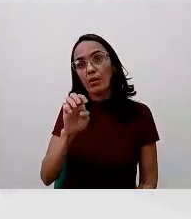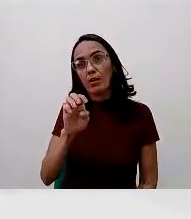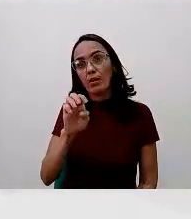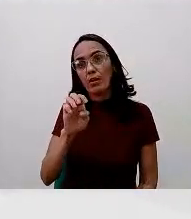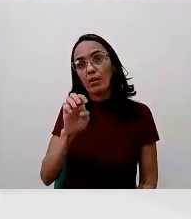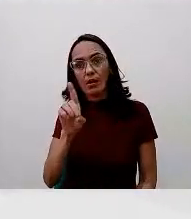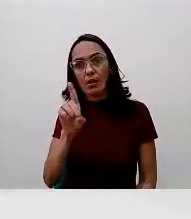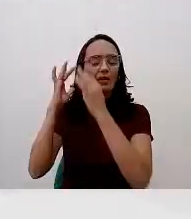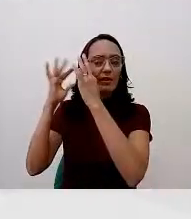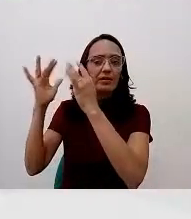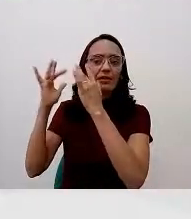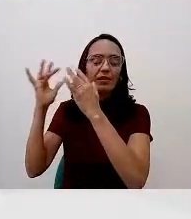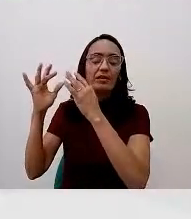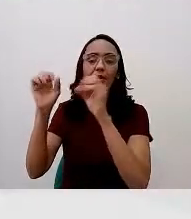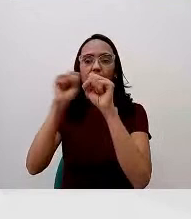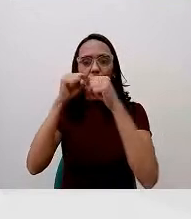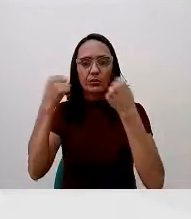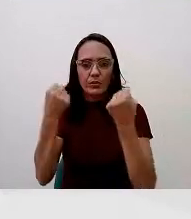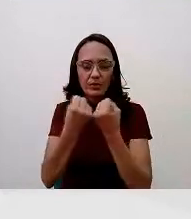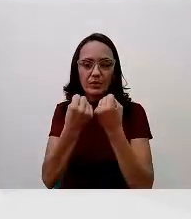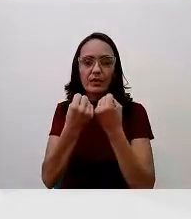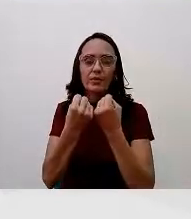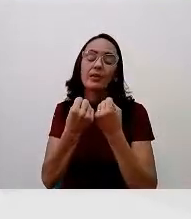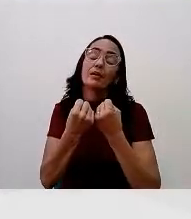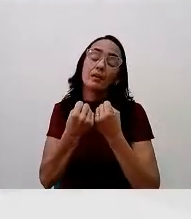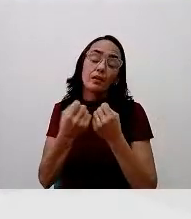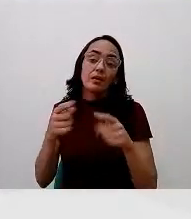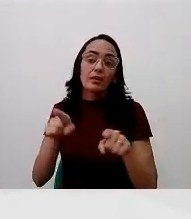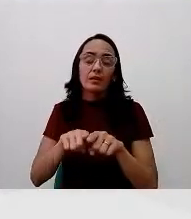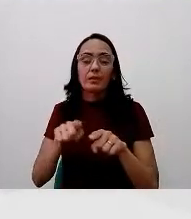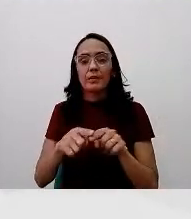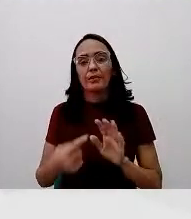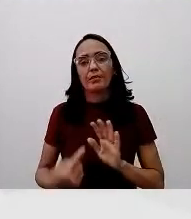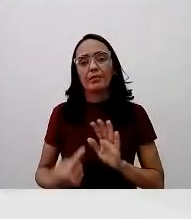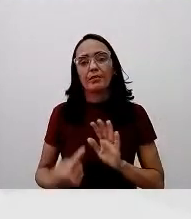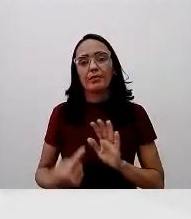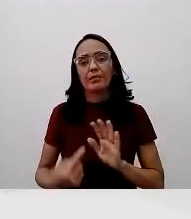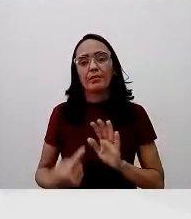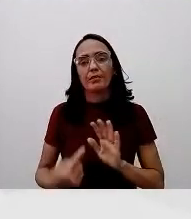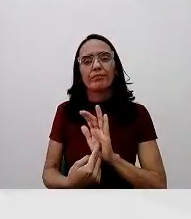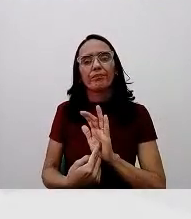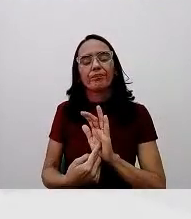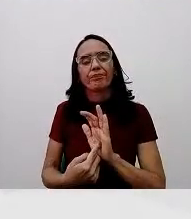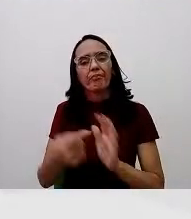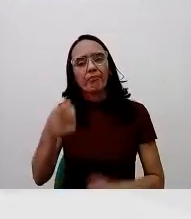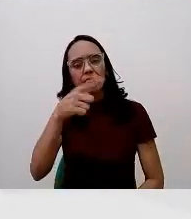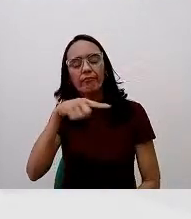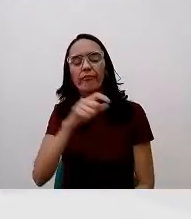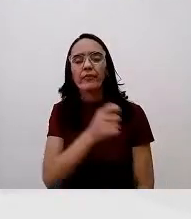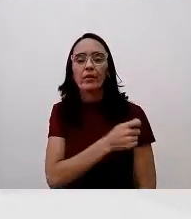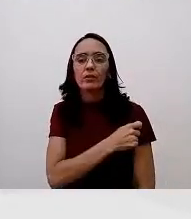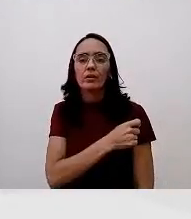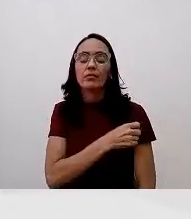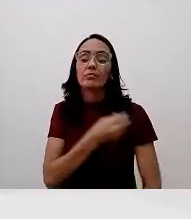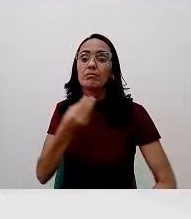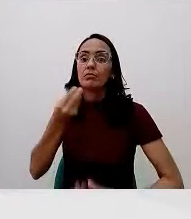para demonstrar, né, a ele que esse tipo de conhecimento